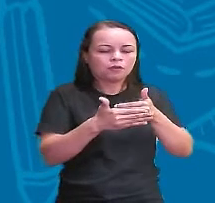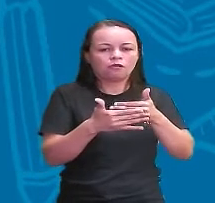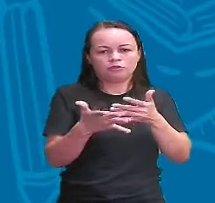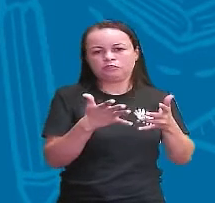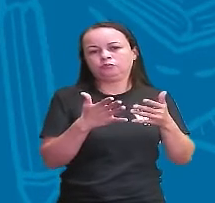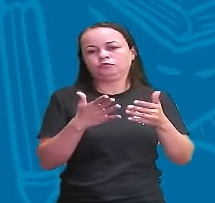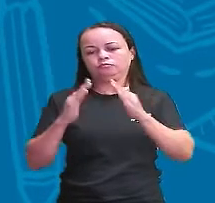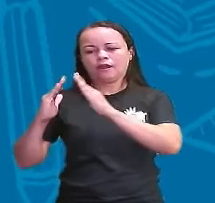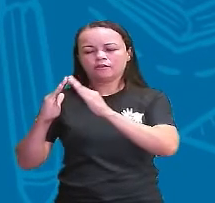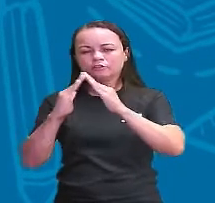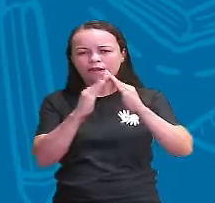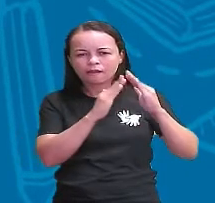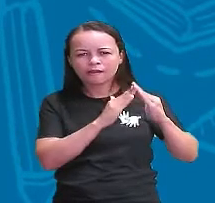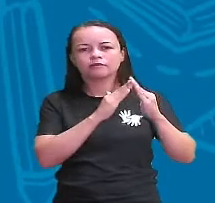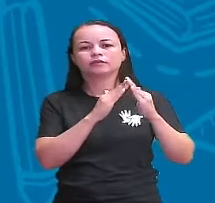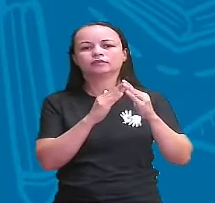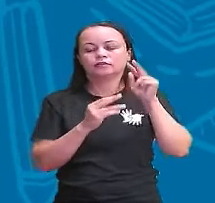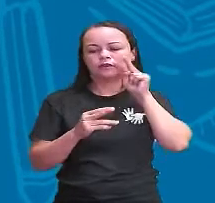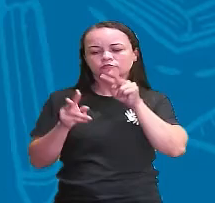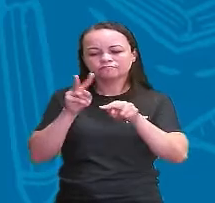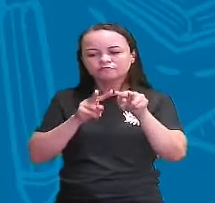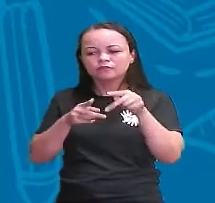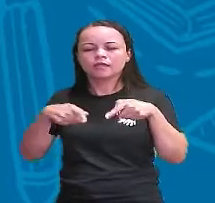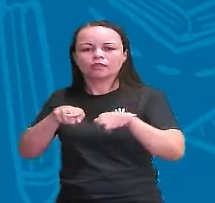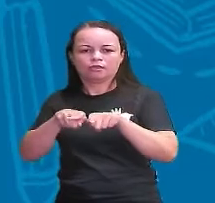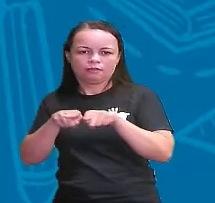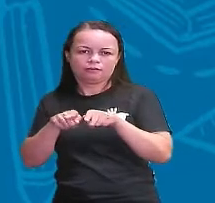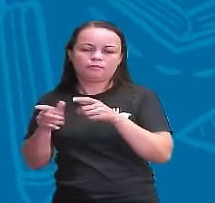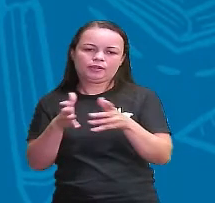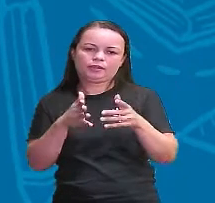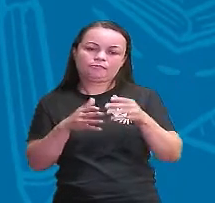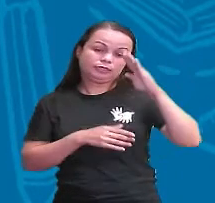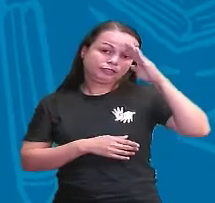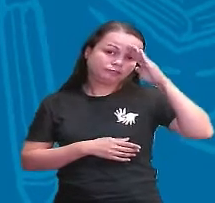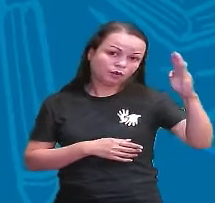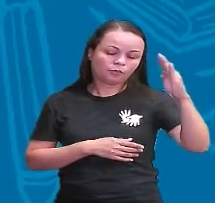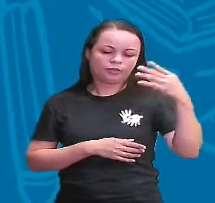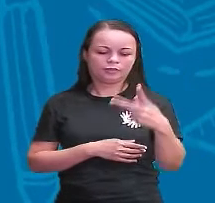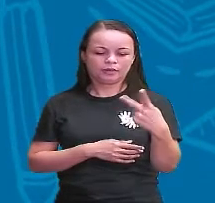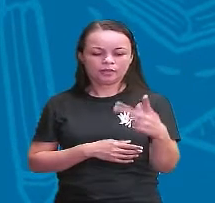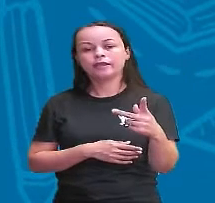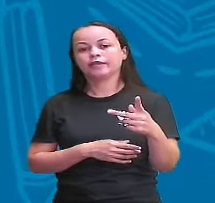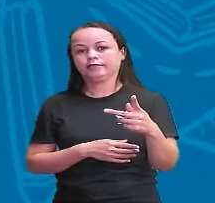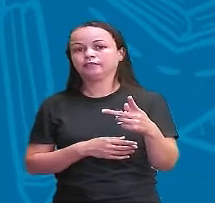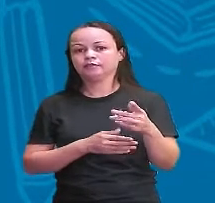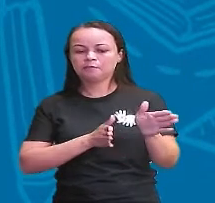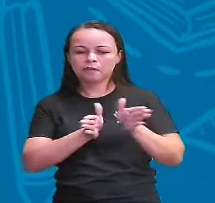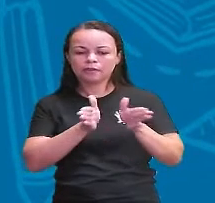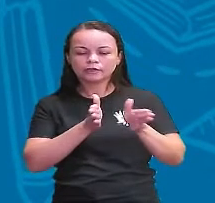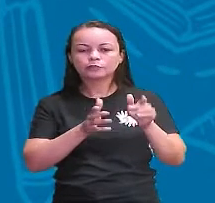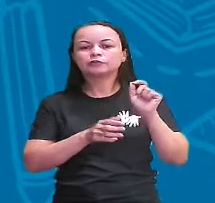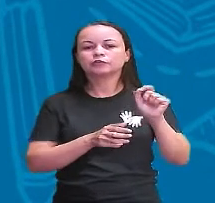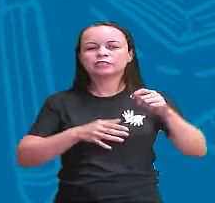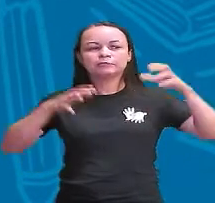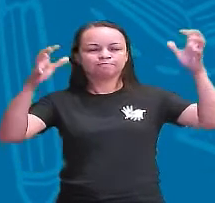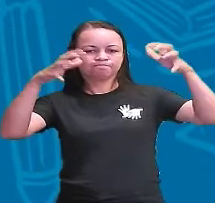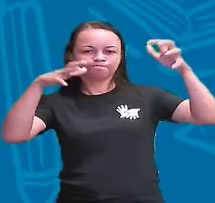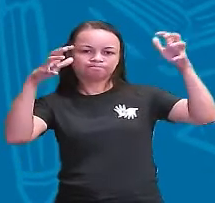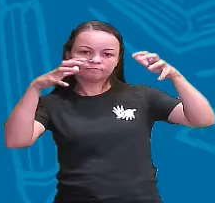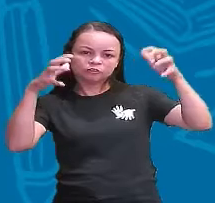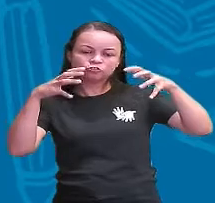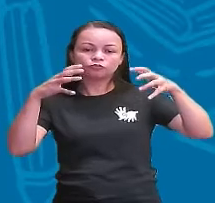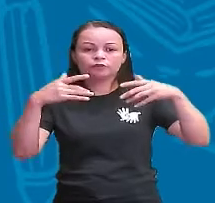não possa deixar essa água parada. Principalmente nesse período agora que a gente está chegando, que é o período chuvoso, né? Onde